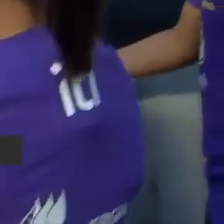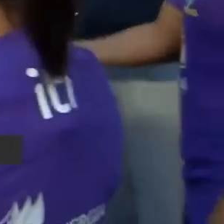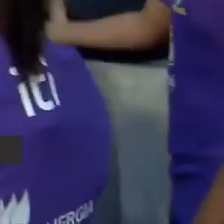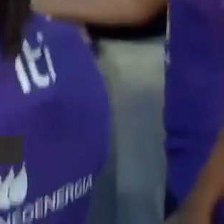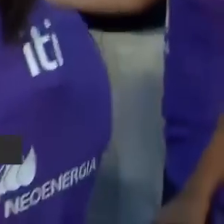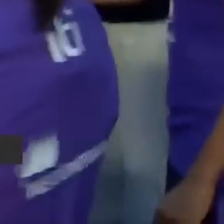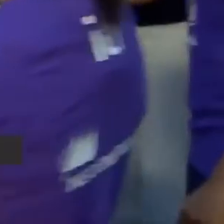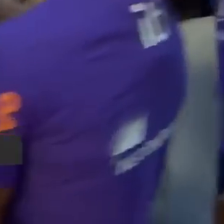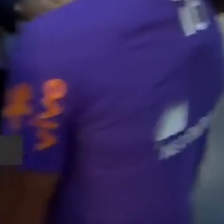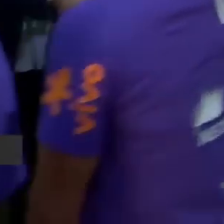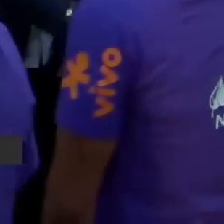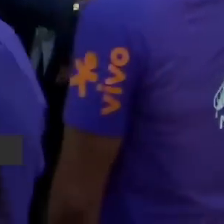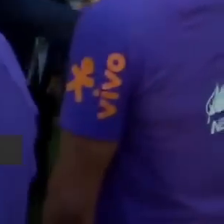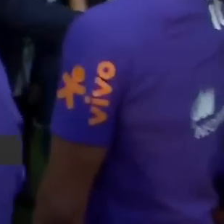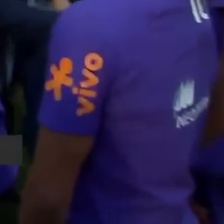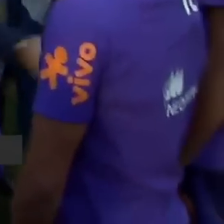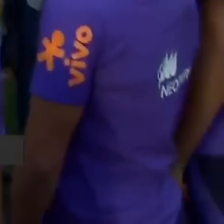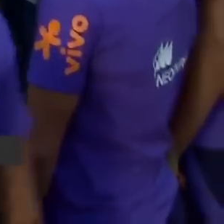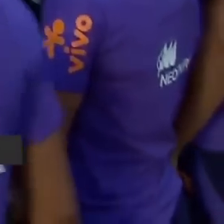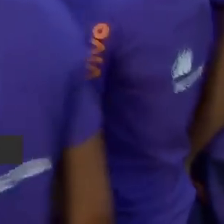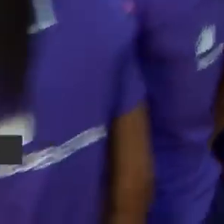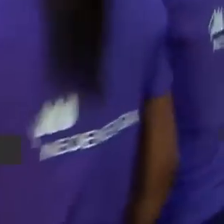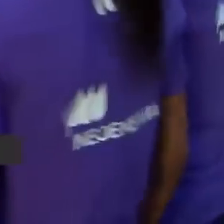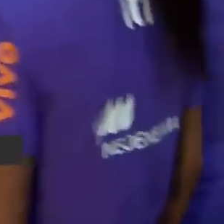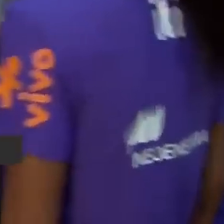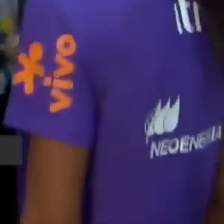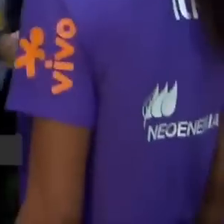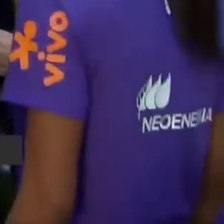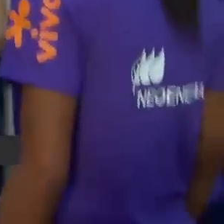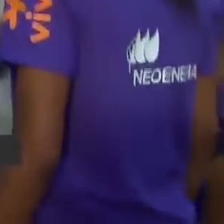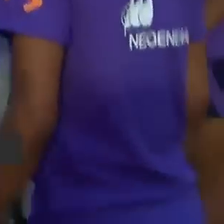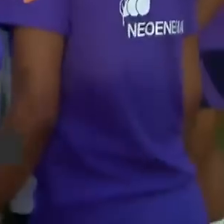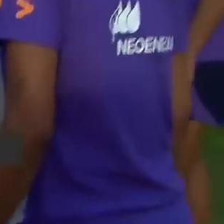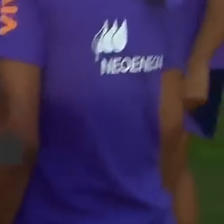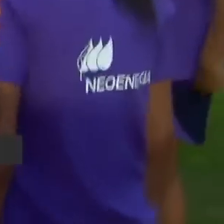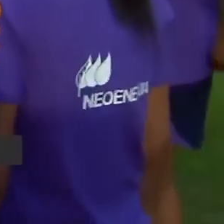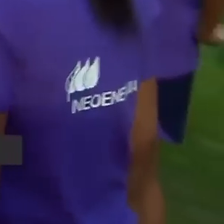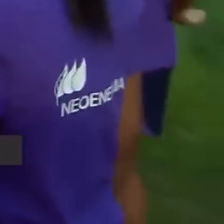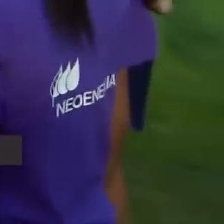Dá licença aí, ele tem que fazer. Tá com todo mundo aí, ó.